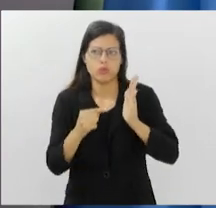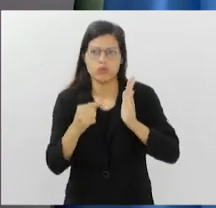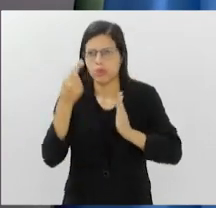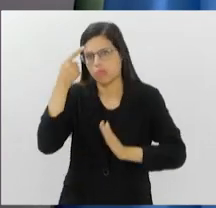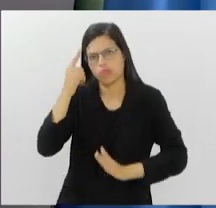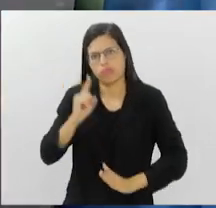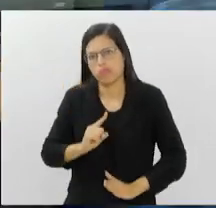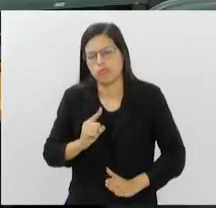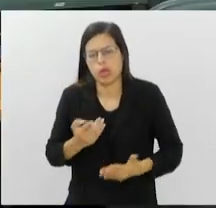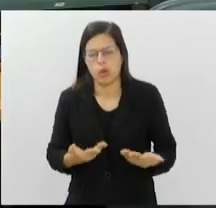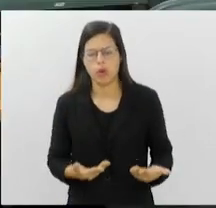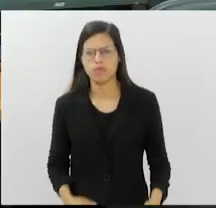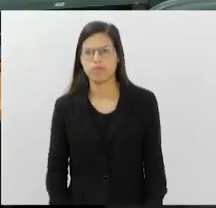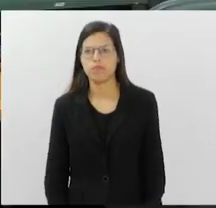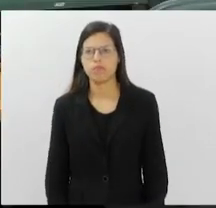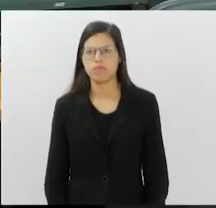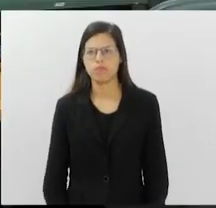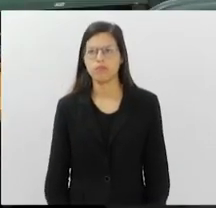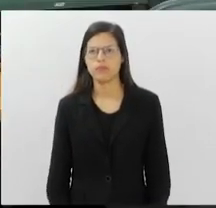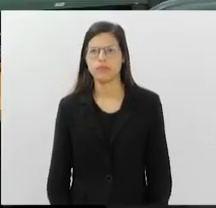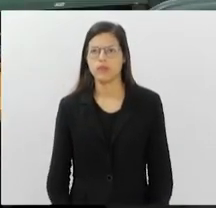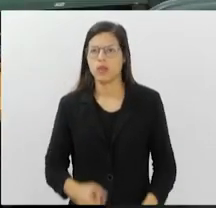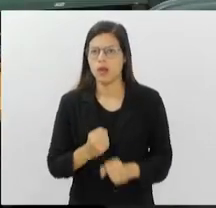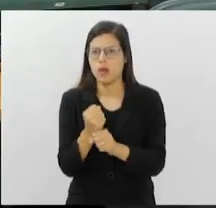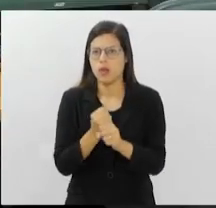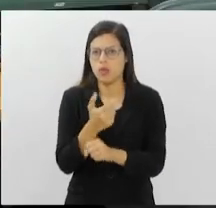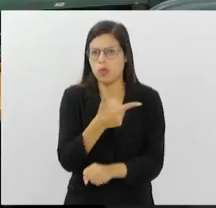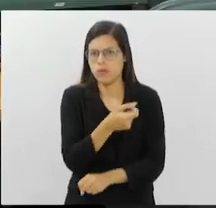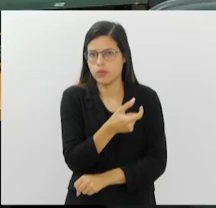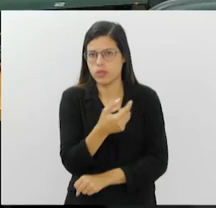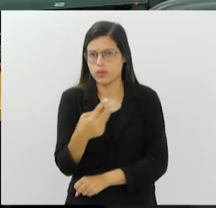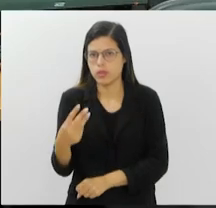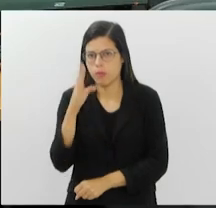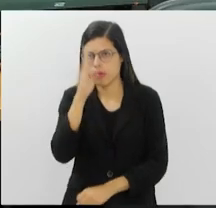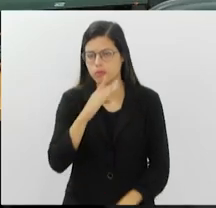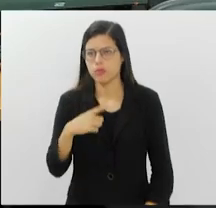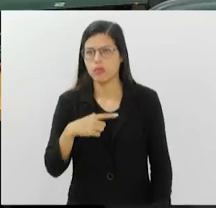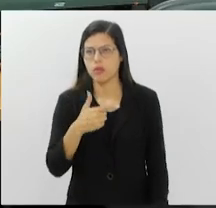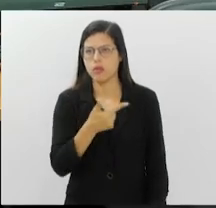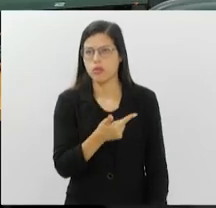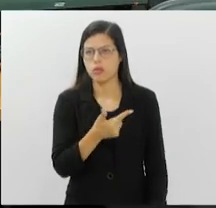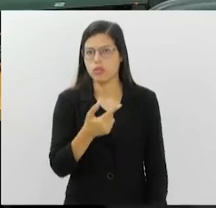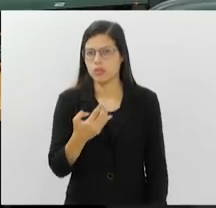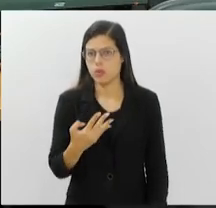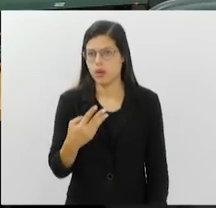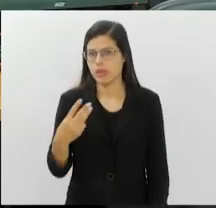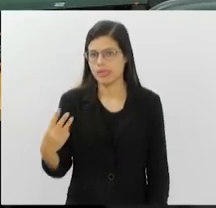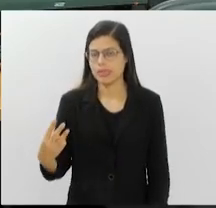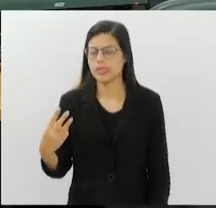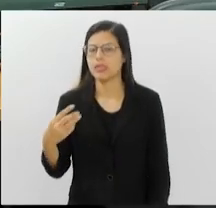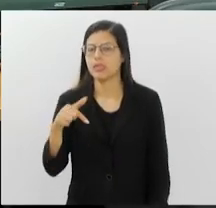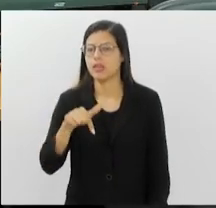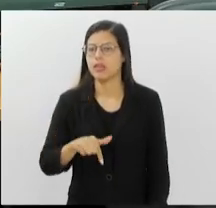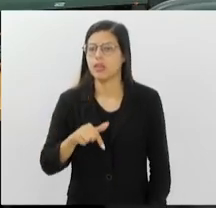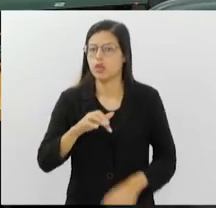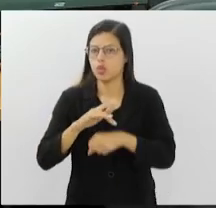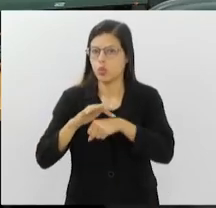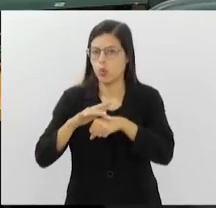são. Em 2023, o Brasil teve quase 243 mil casos de